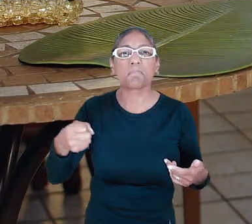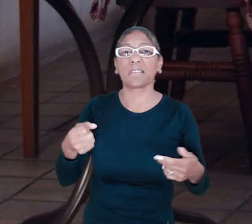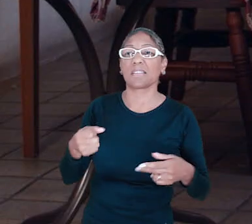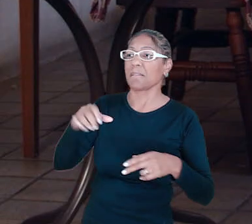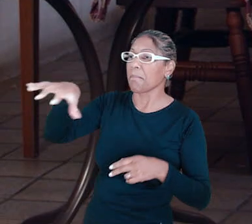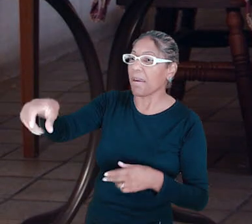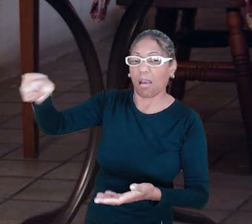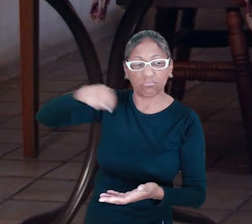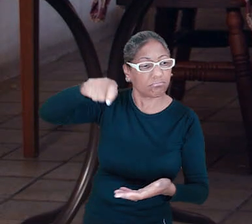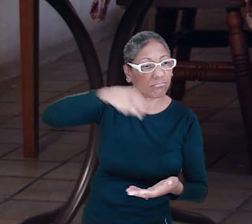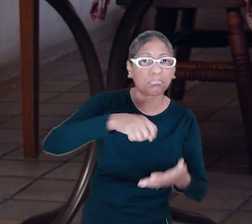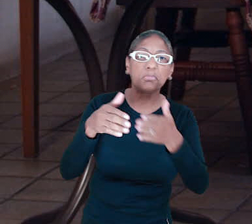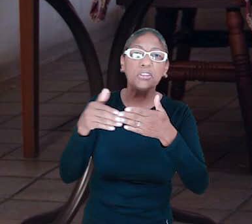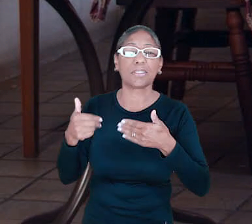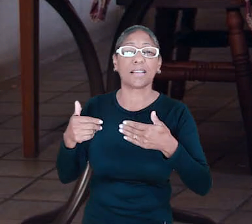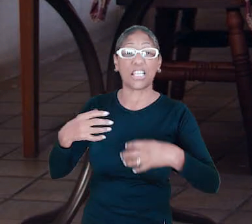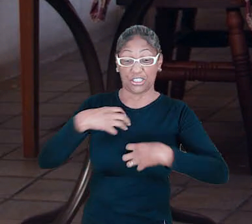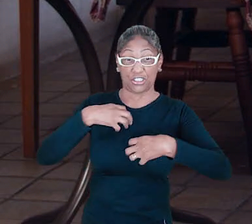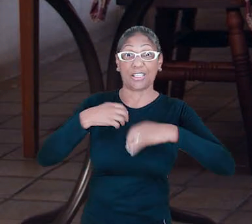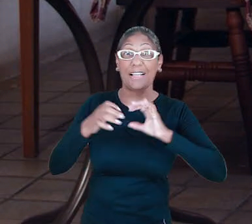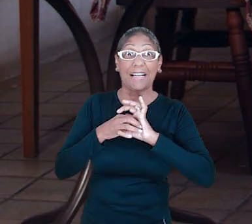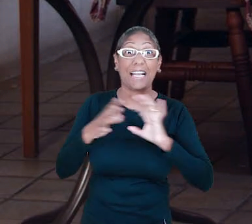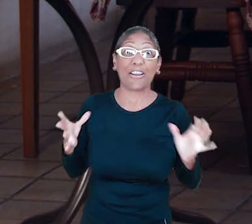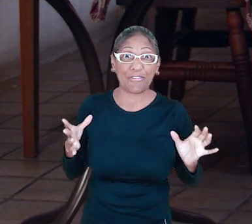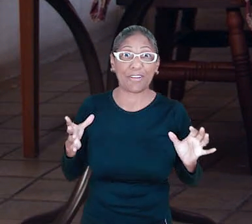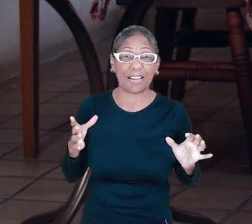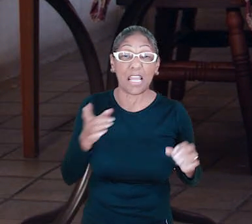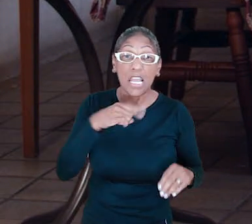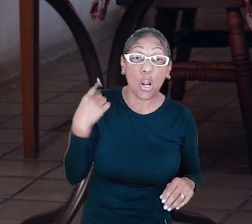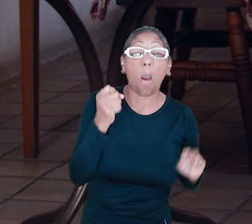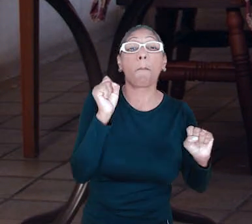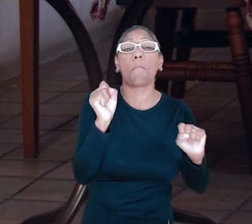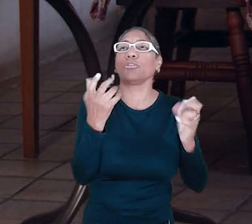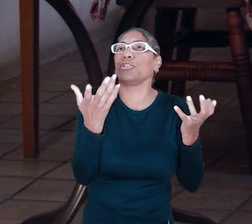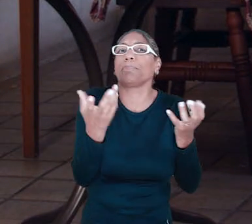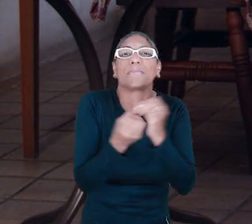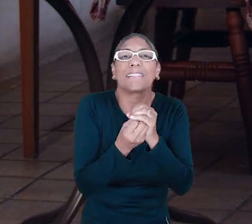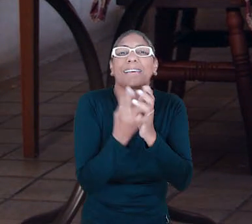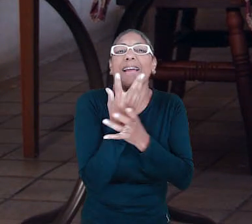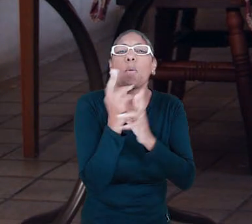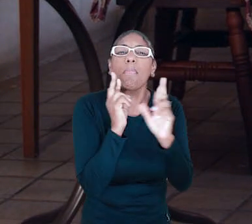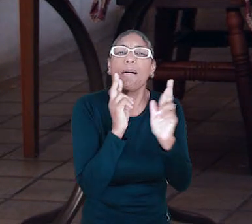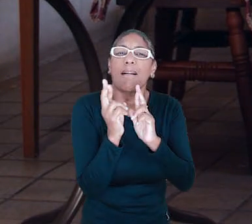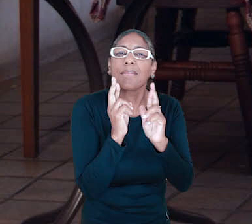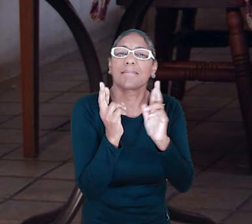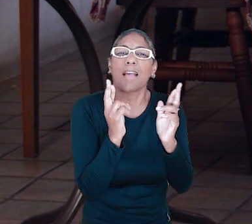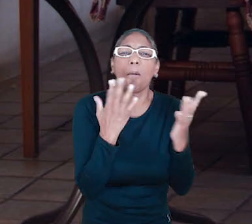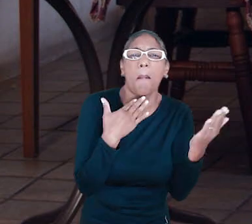se servir, pedir o que quer, né? E a gente poder criar essa